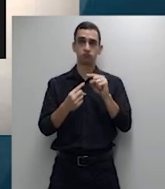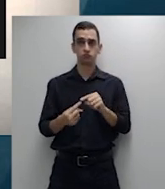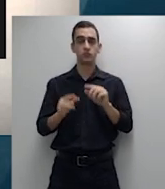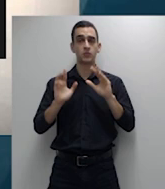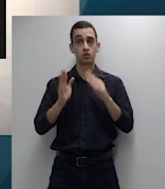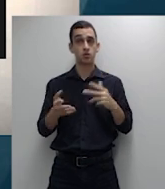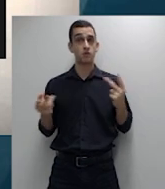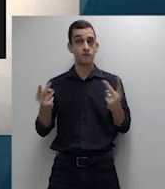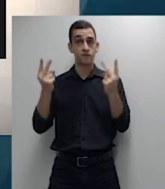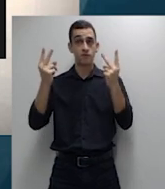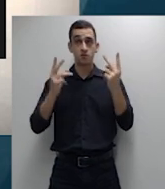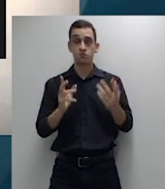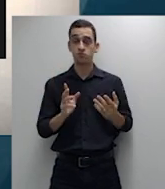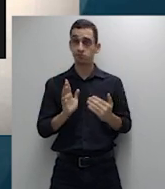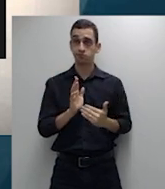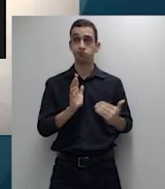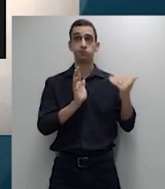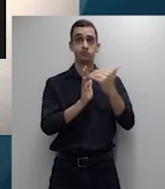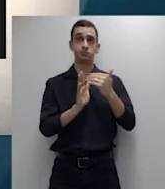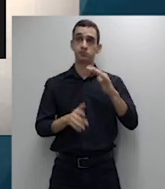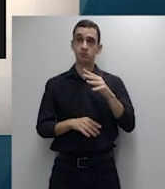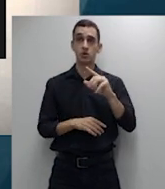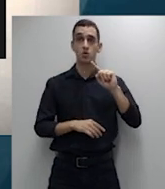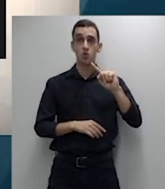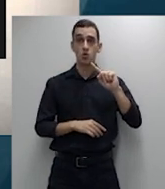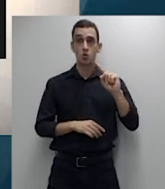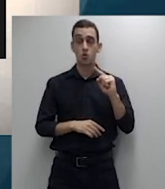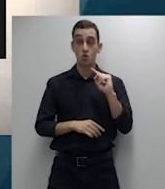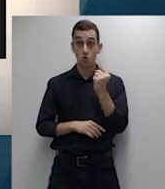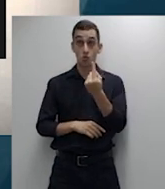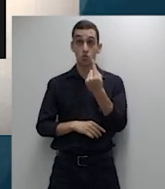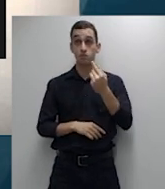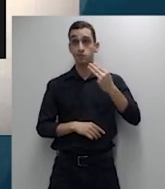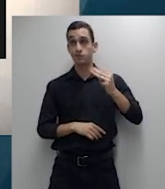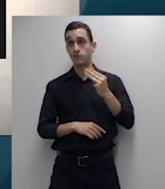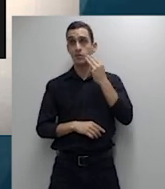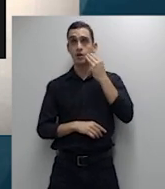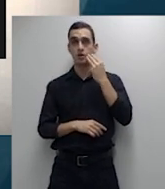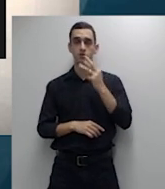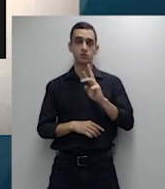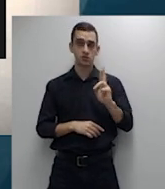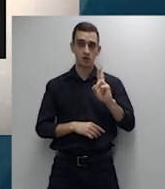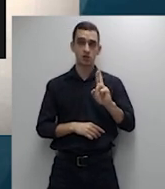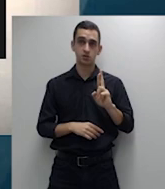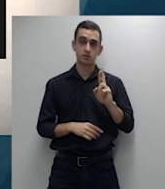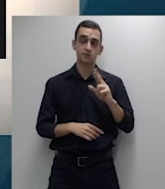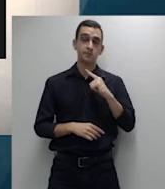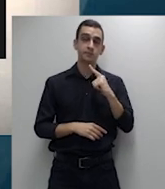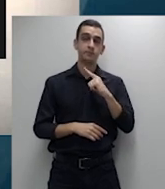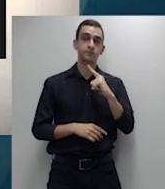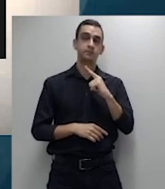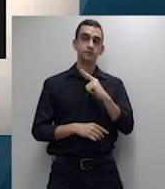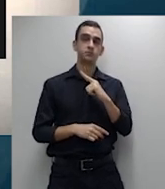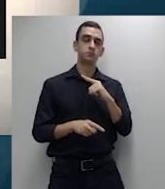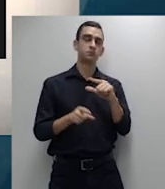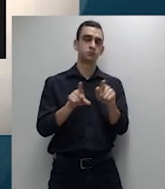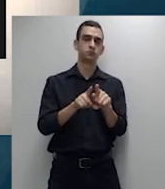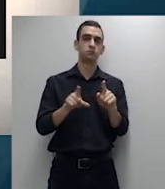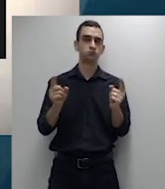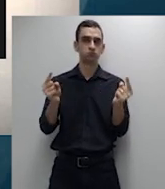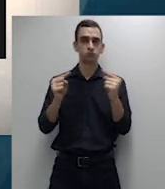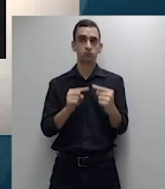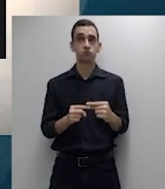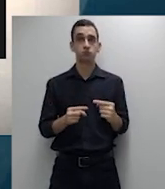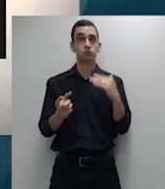advocatícios arredondando para um milhão de reais mas aí depois do uso para uma mensagem espera um seguinte já que se trata de duas